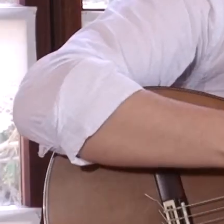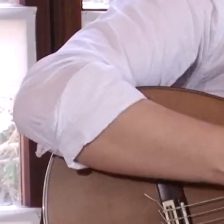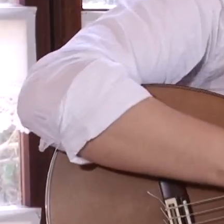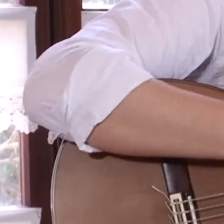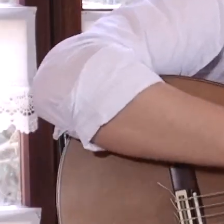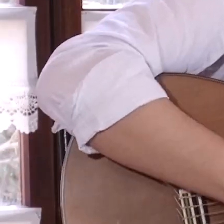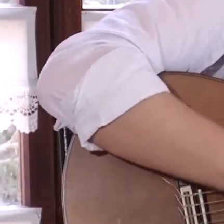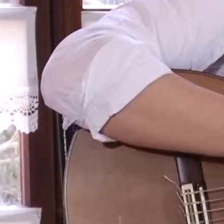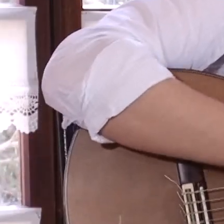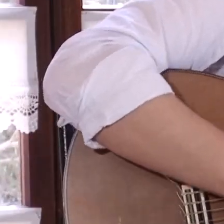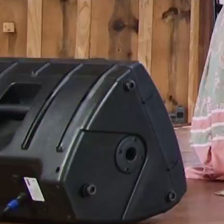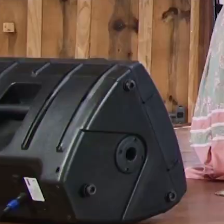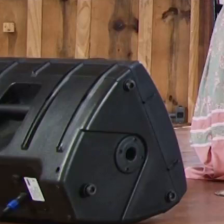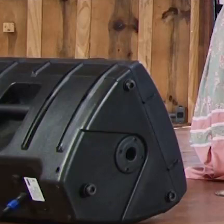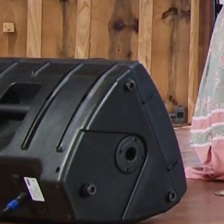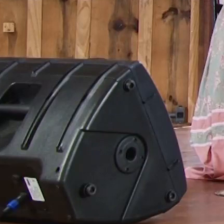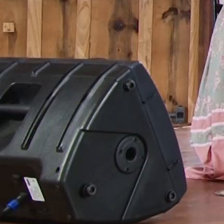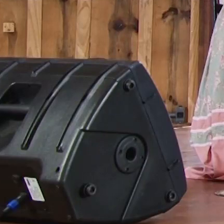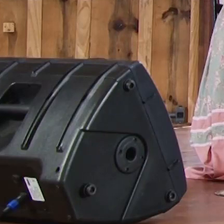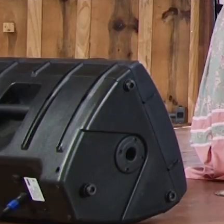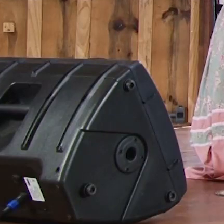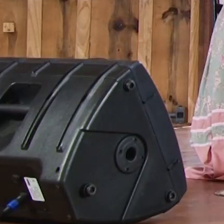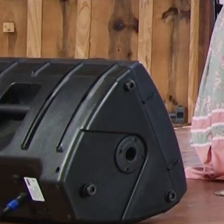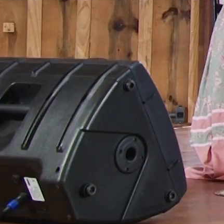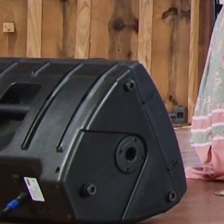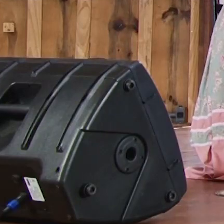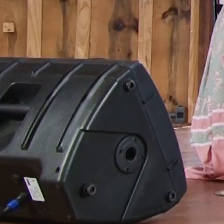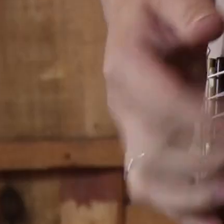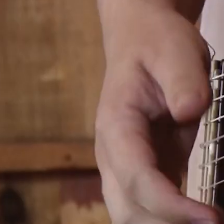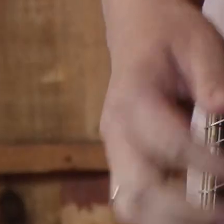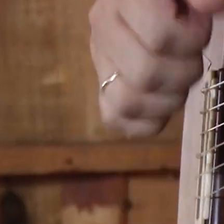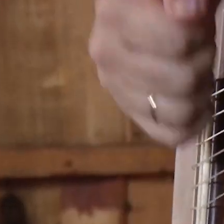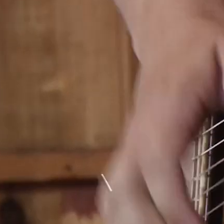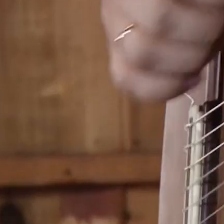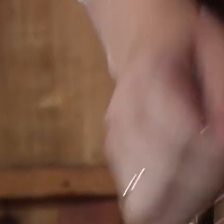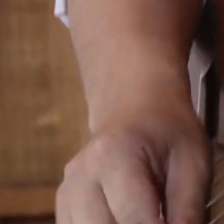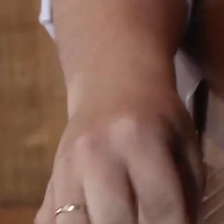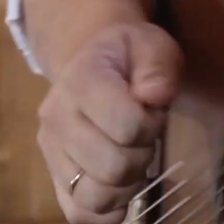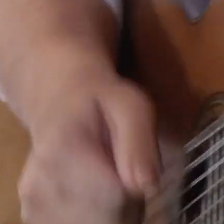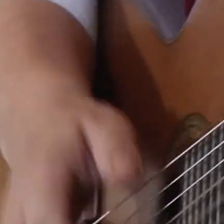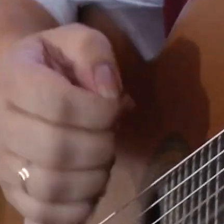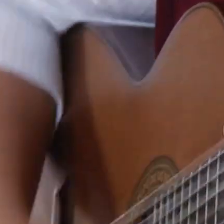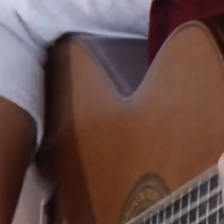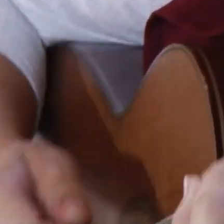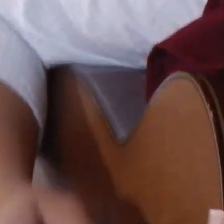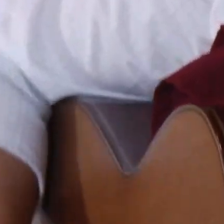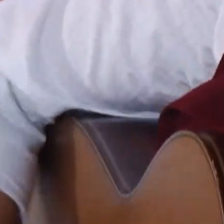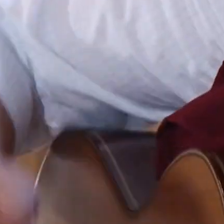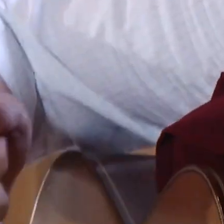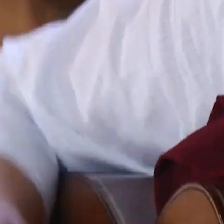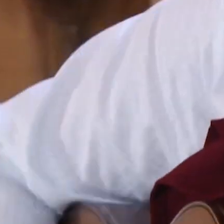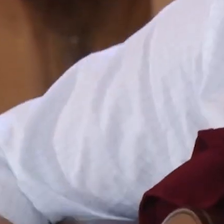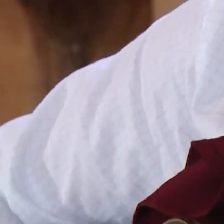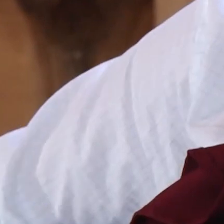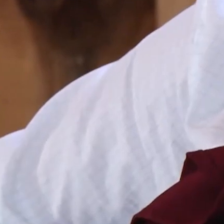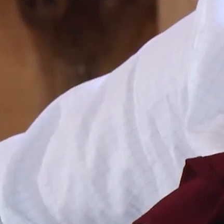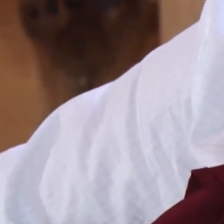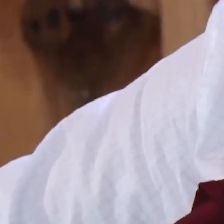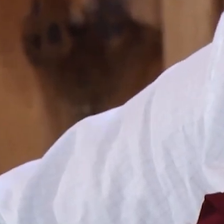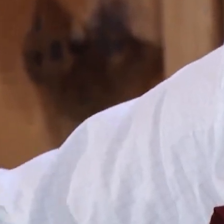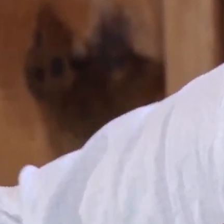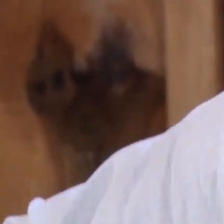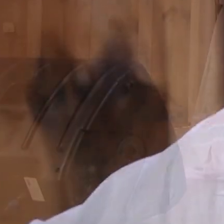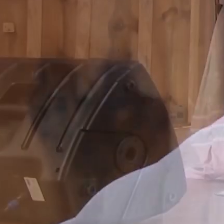E o patrão ali plantado, quando o mulato tombou, lastimado, murmurou que a